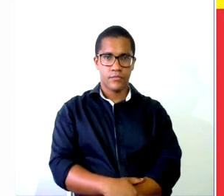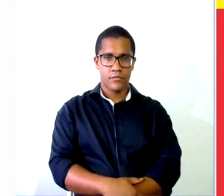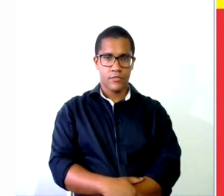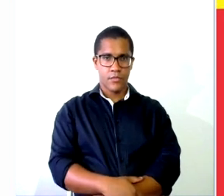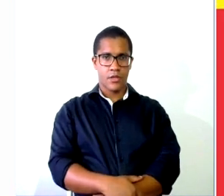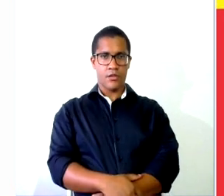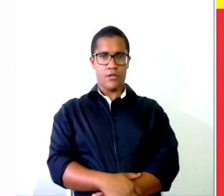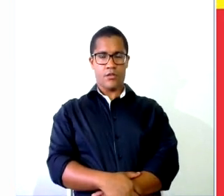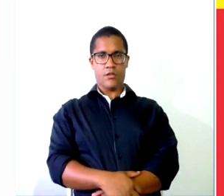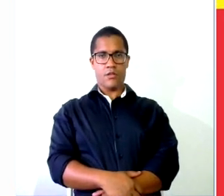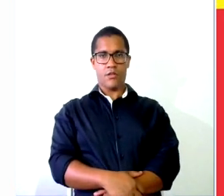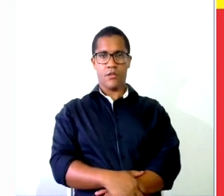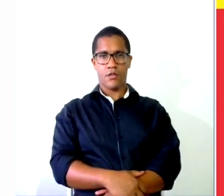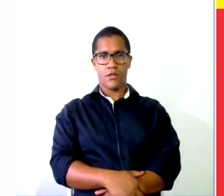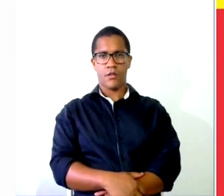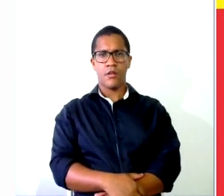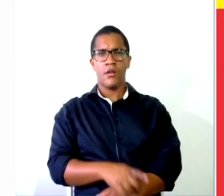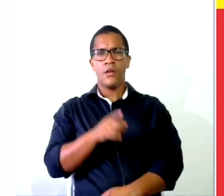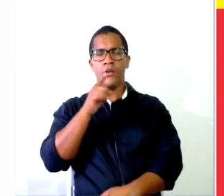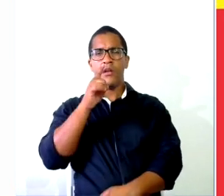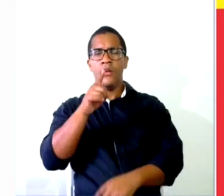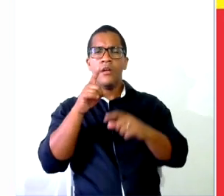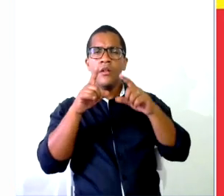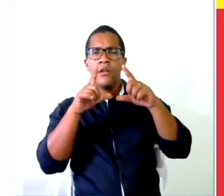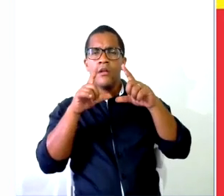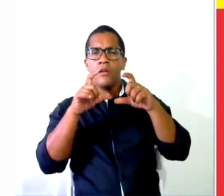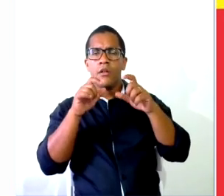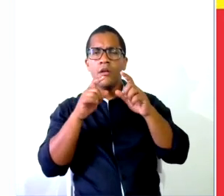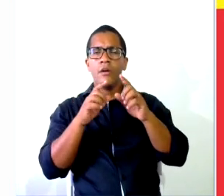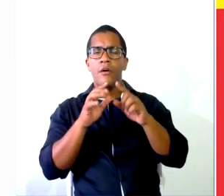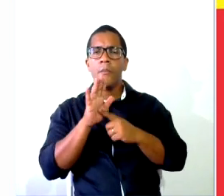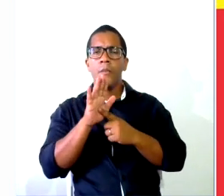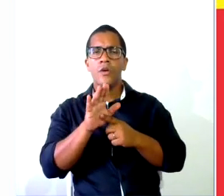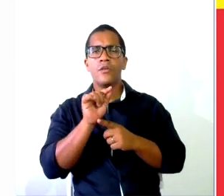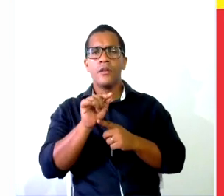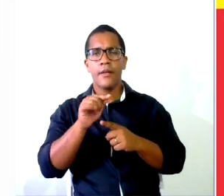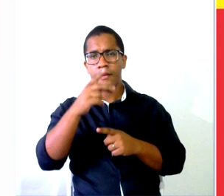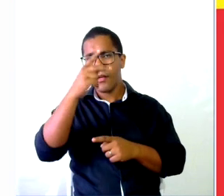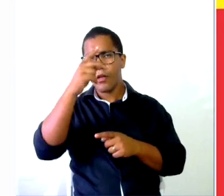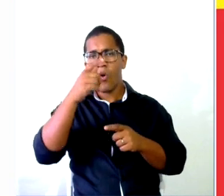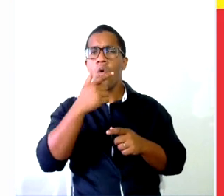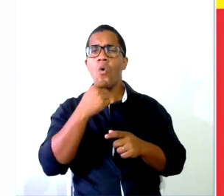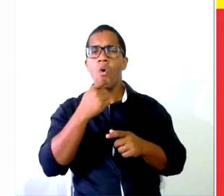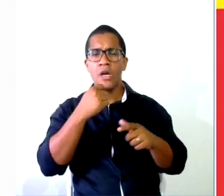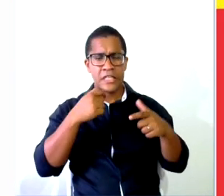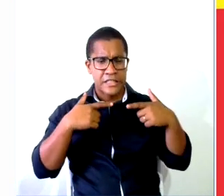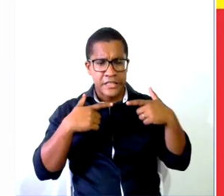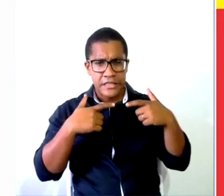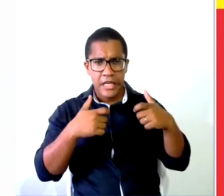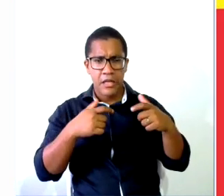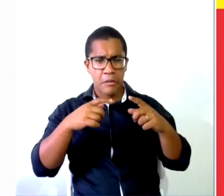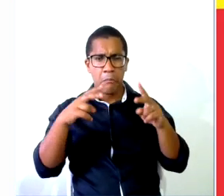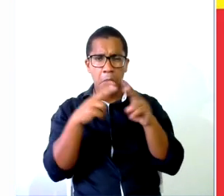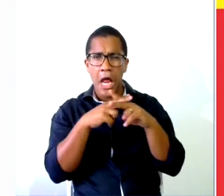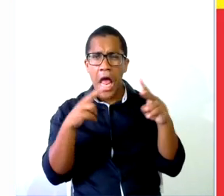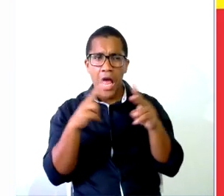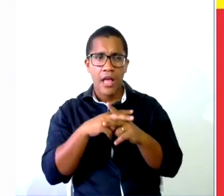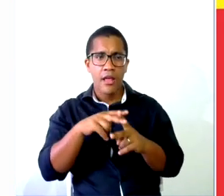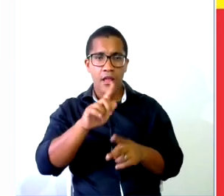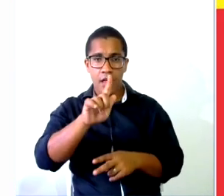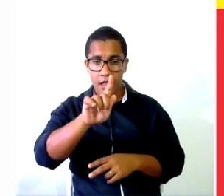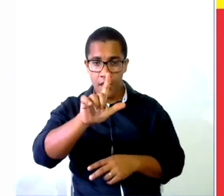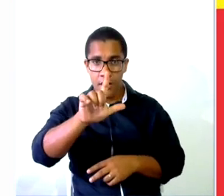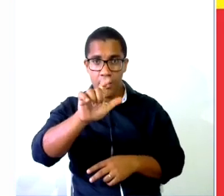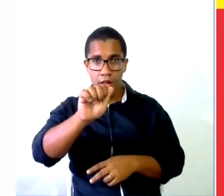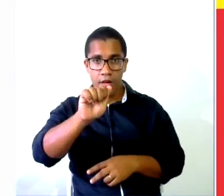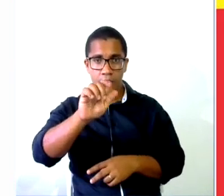aí. Essa imagem mostra muitos gladiadores, né, que lutavam até a